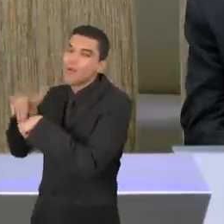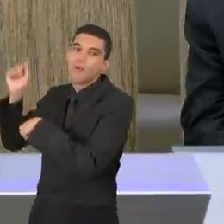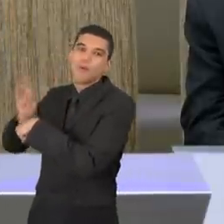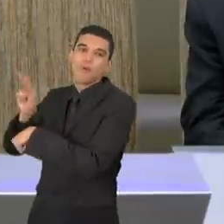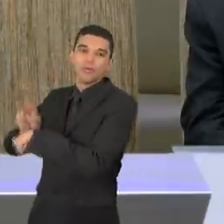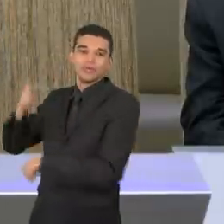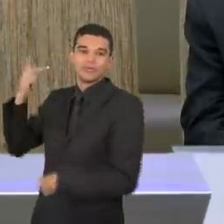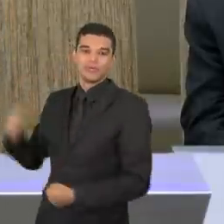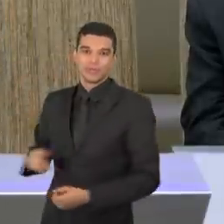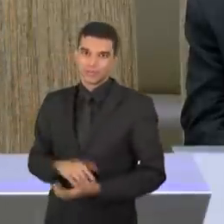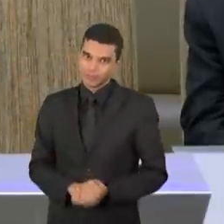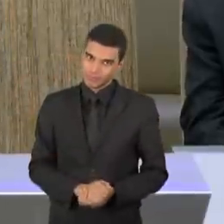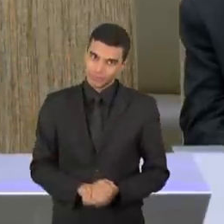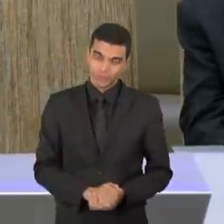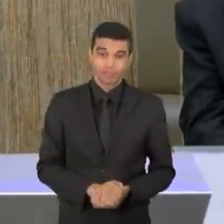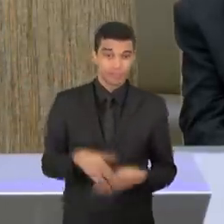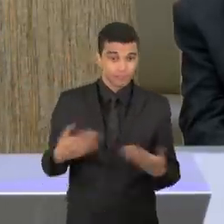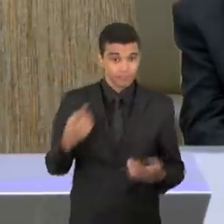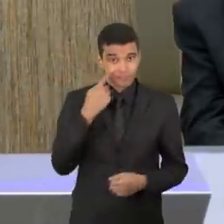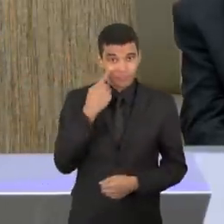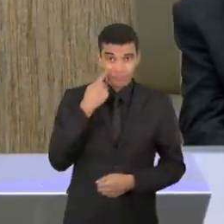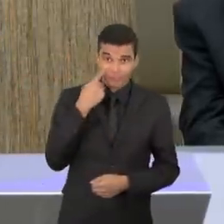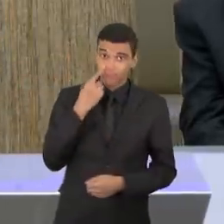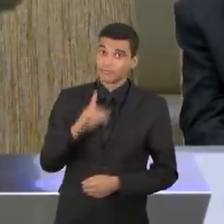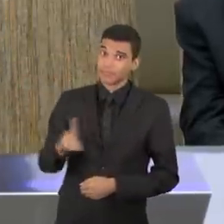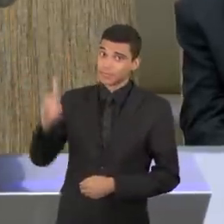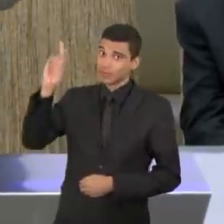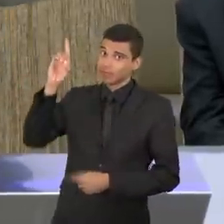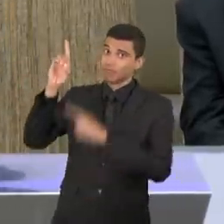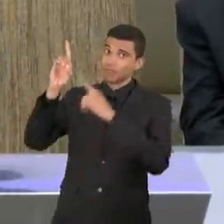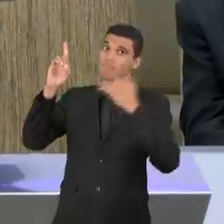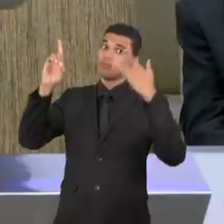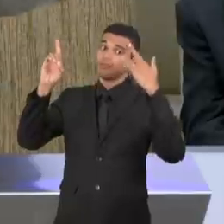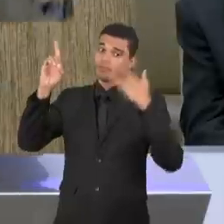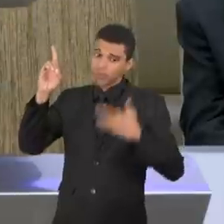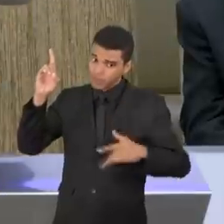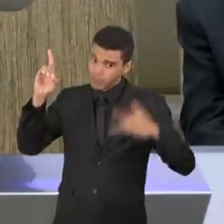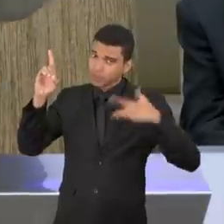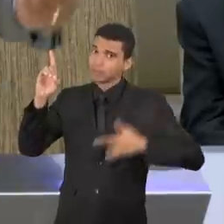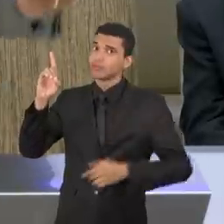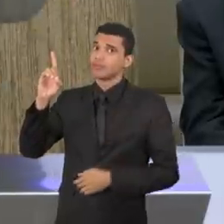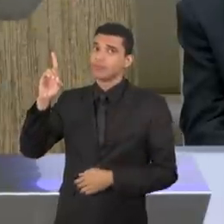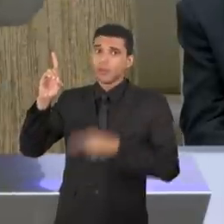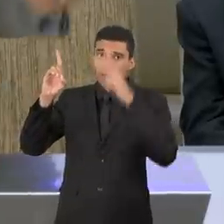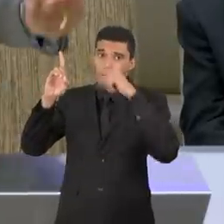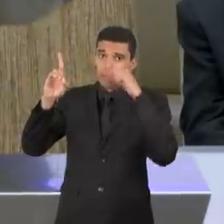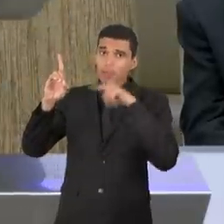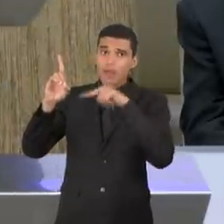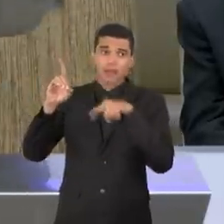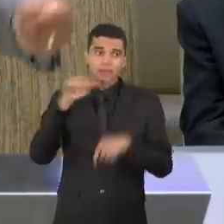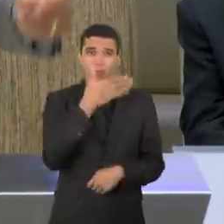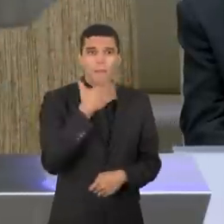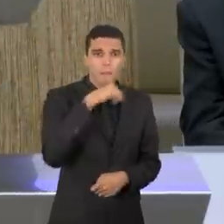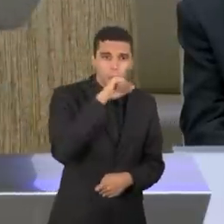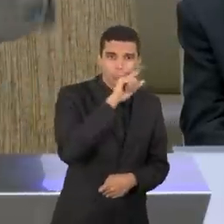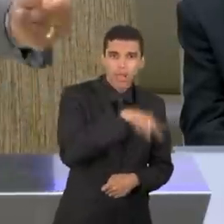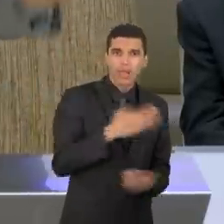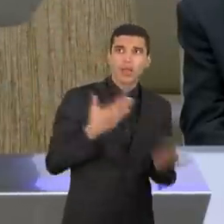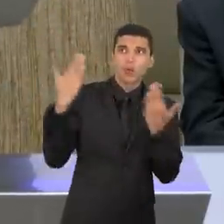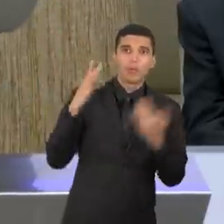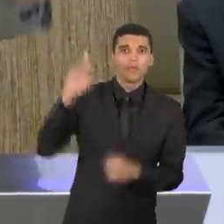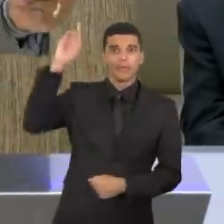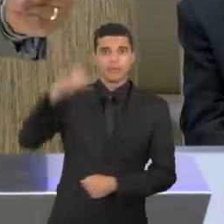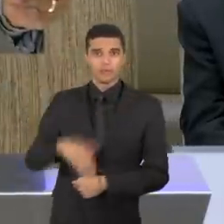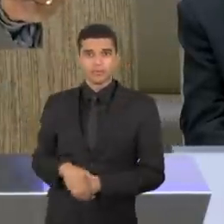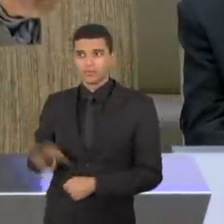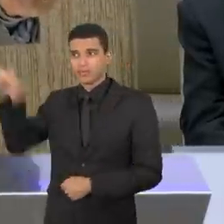Irmãos, quando o juízo de Deus vem chegar, Deus já vem trabalhando para salvar a criatura humana, o homem do